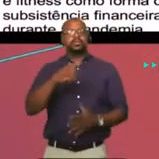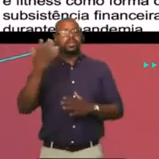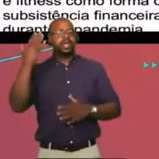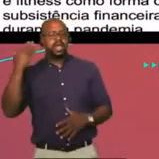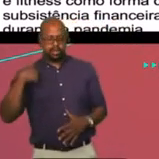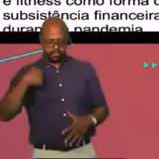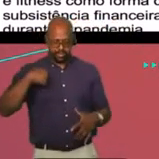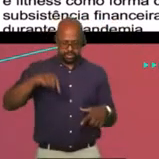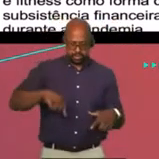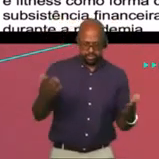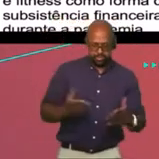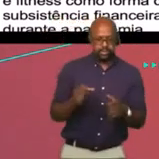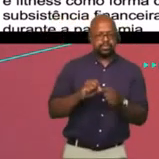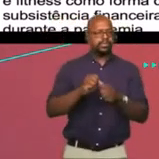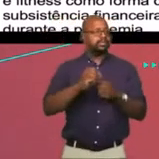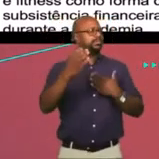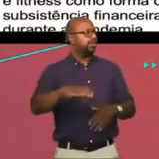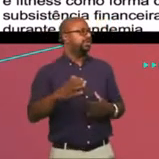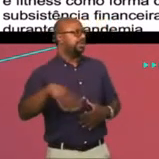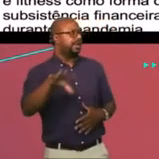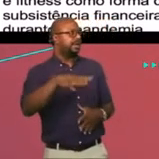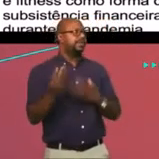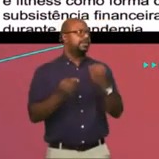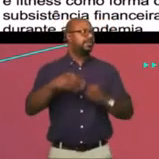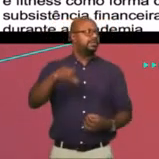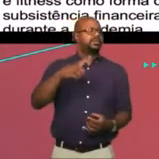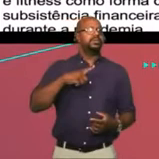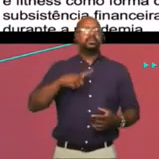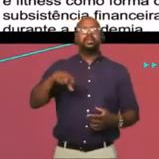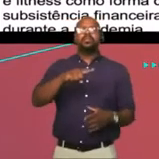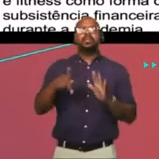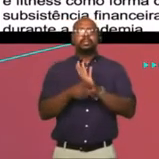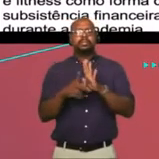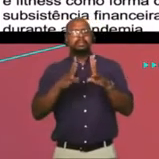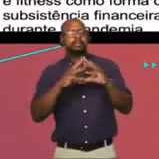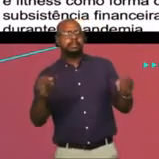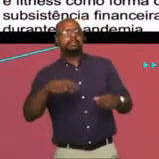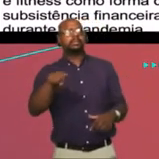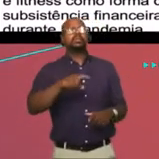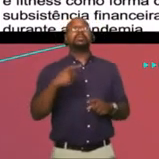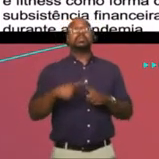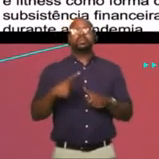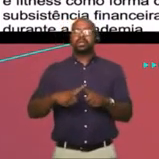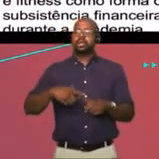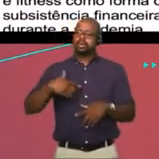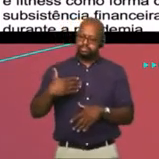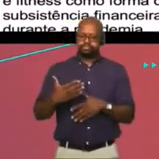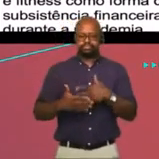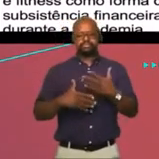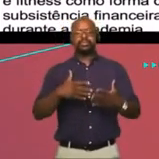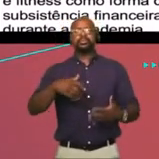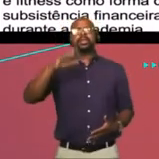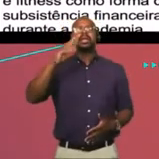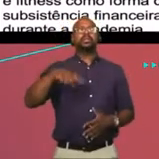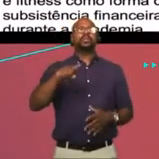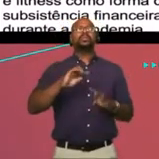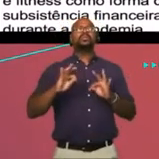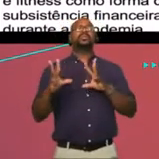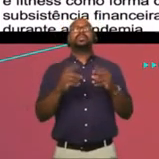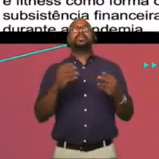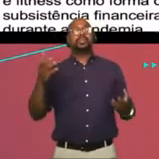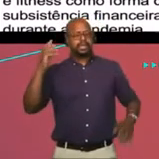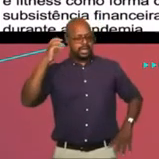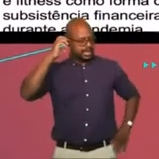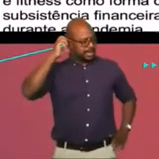para uma universidade fazer um concurso público está em vias de extinção Ok porque cada vez mais todas as